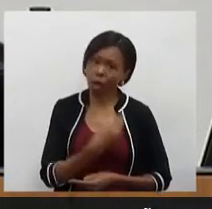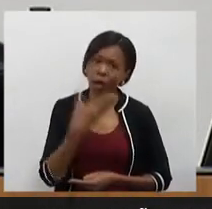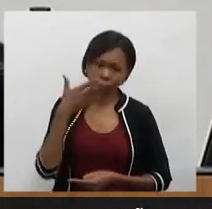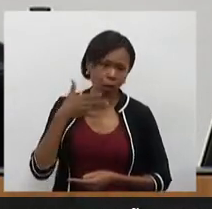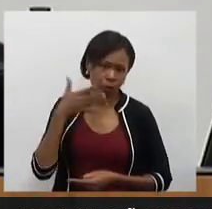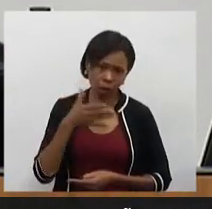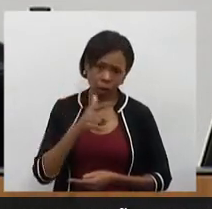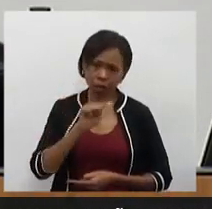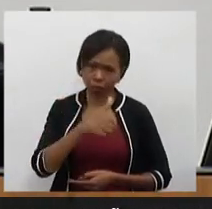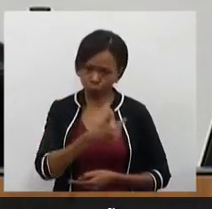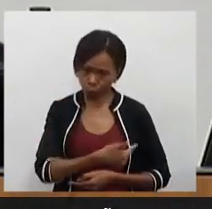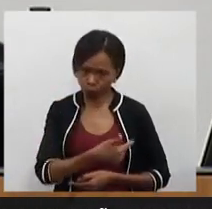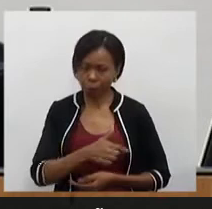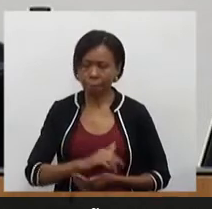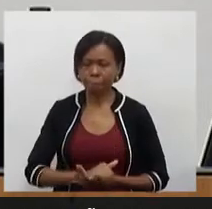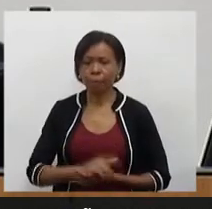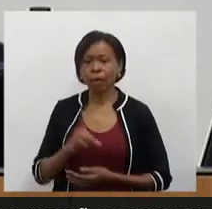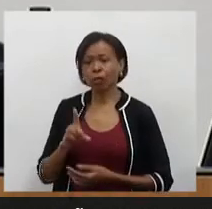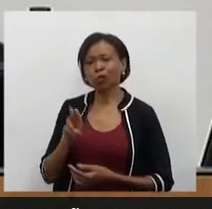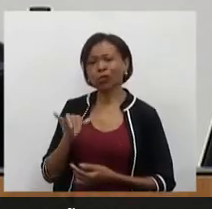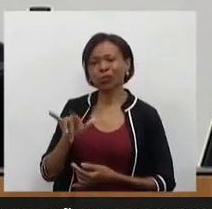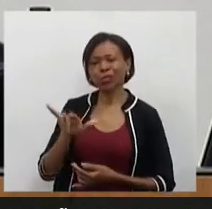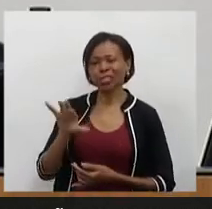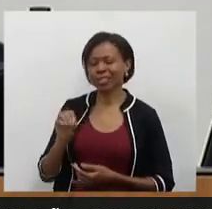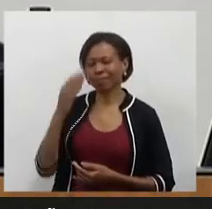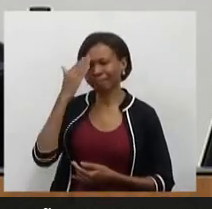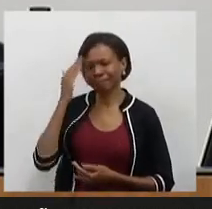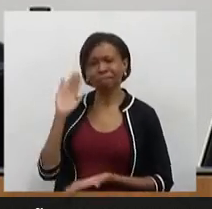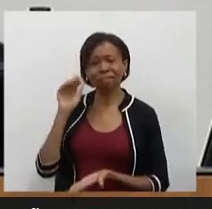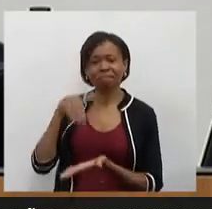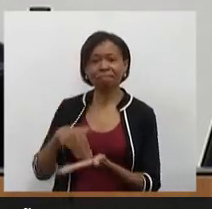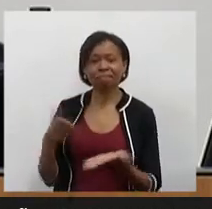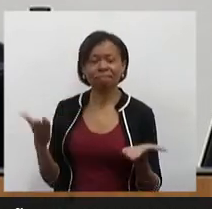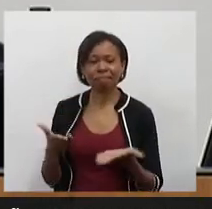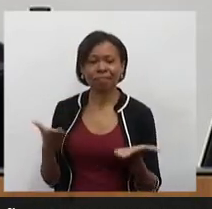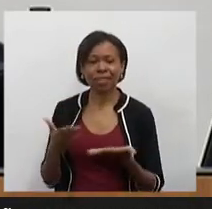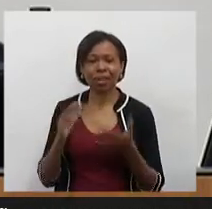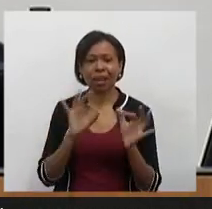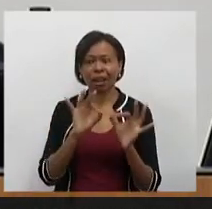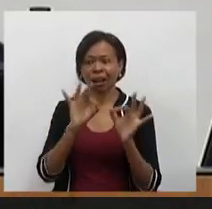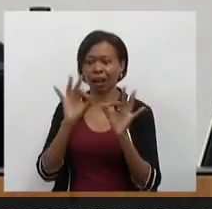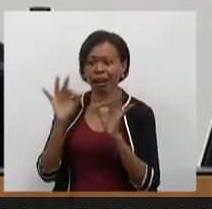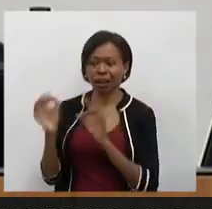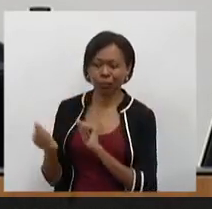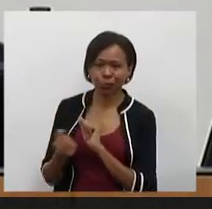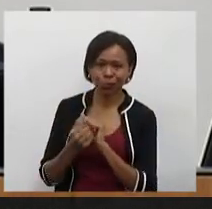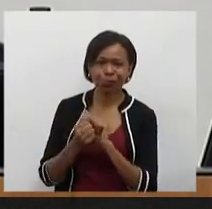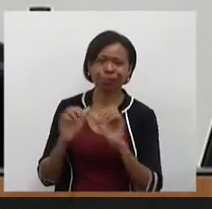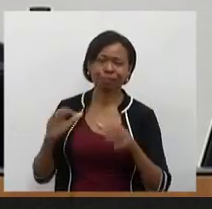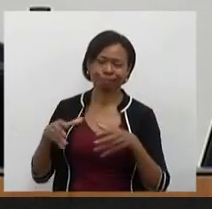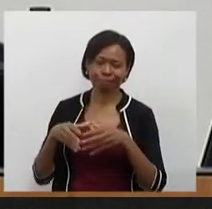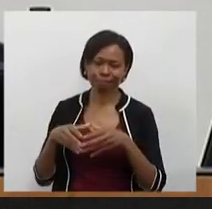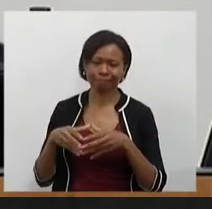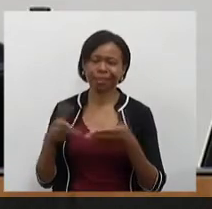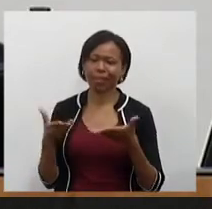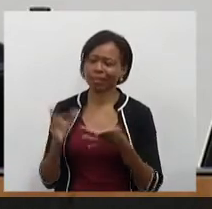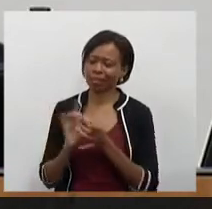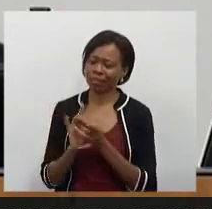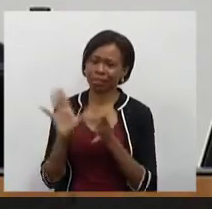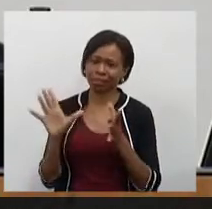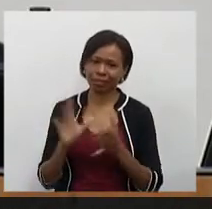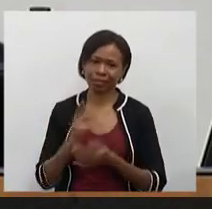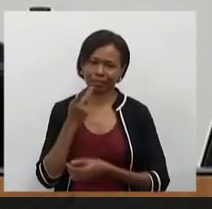Duílio, agradecer muito também até aqui, nesse, né, acompanhando em todo momento a comissão. Então a fala é sua,